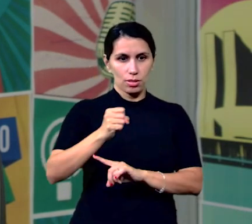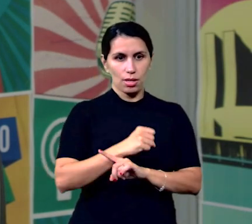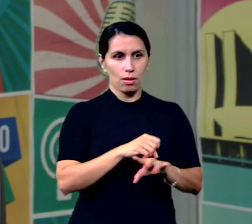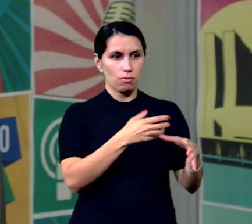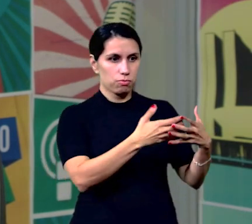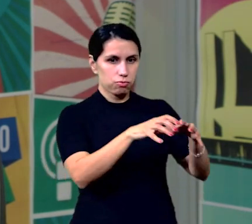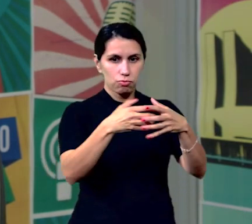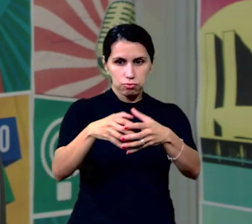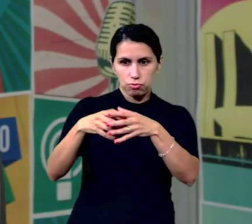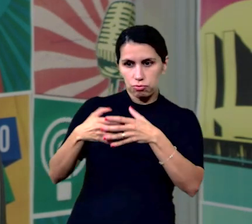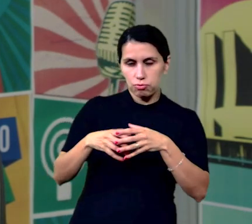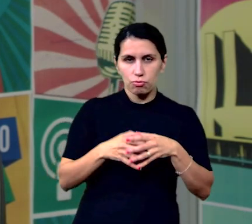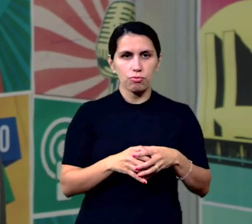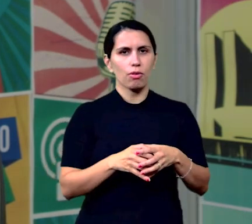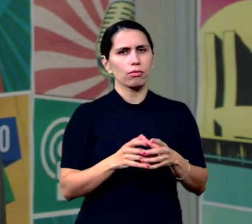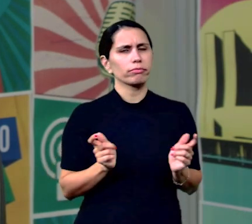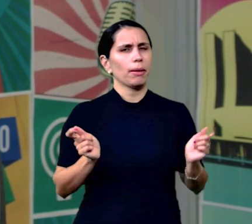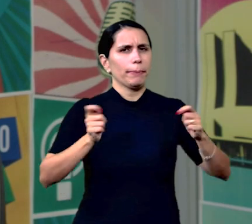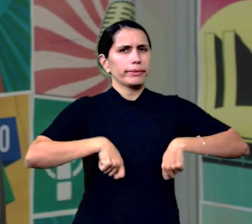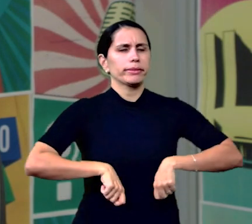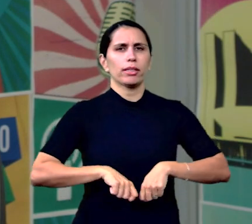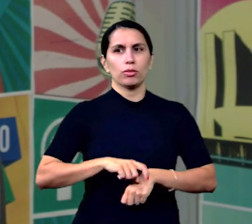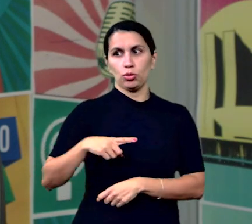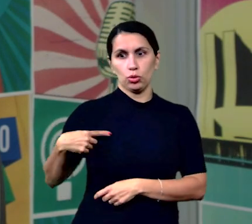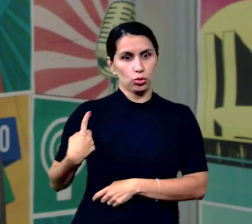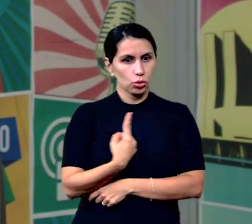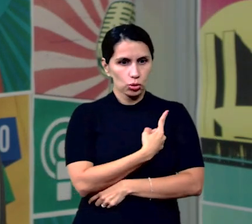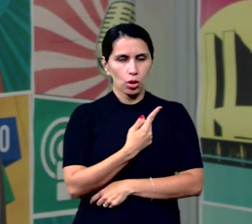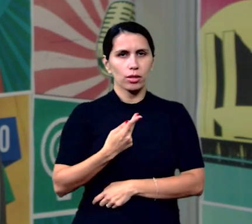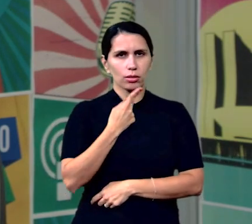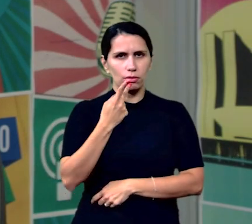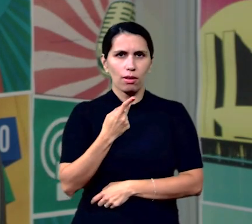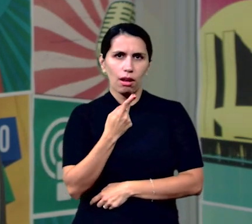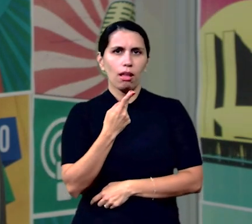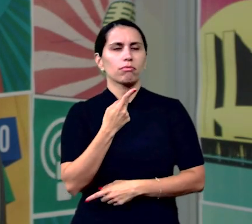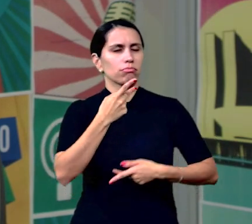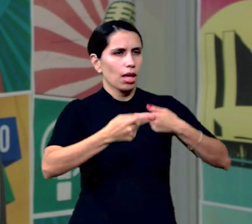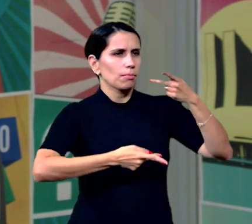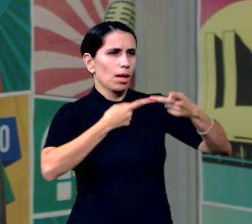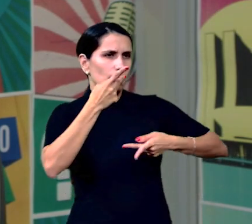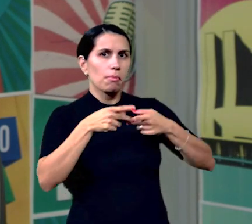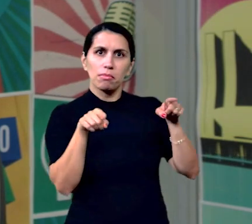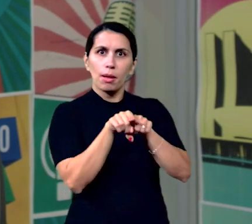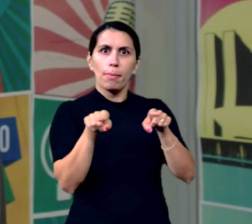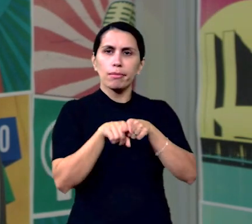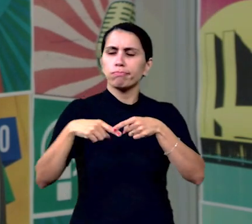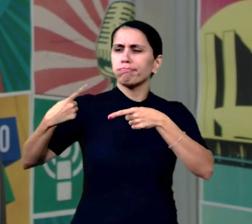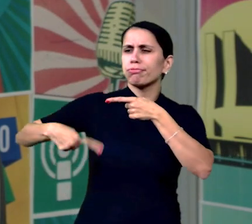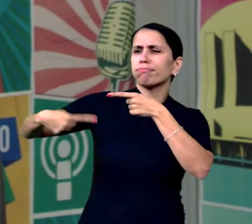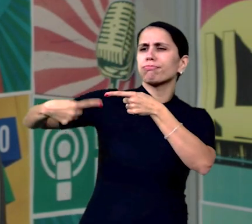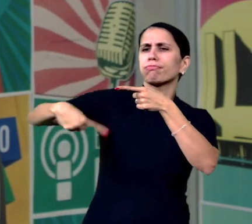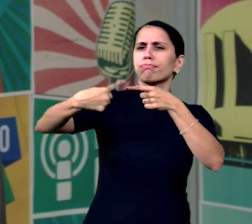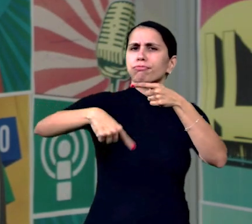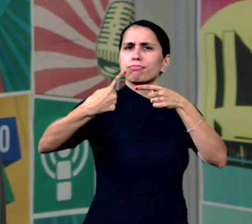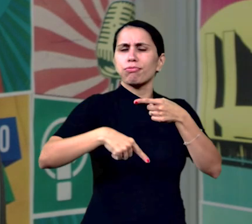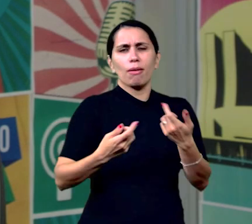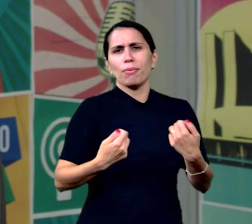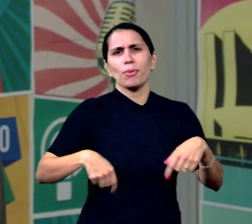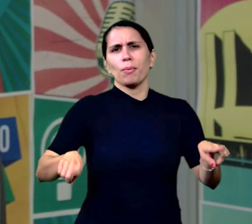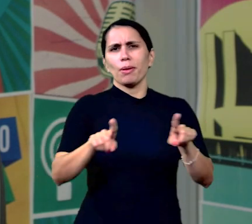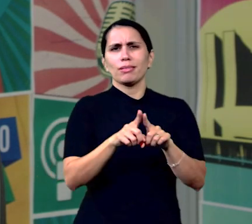é, é mais possível da gente continuar falando, inclusive discordando, mas sem tantas ações violentas